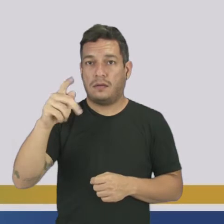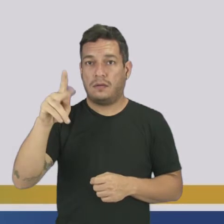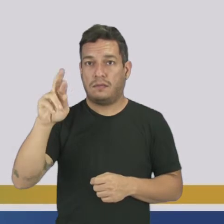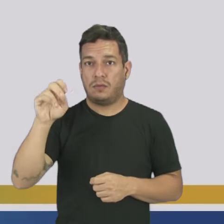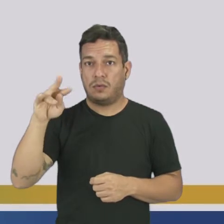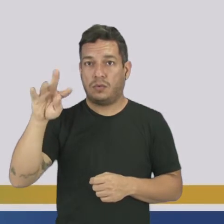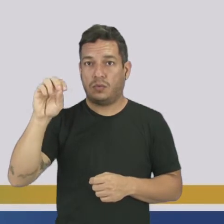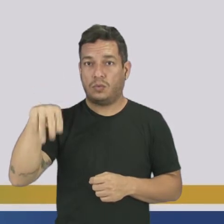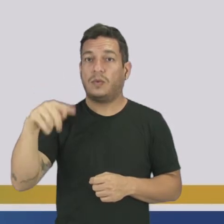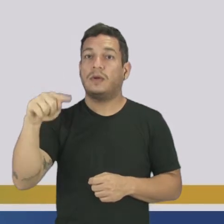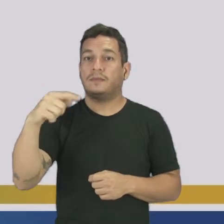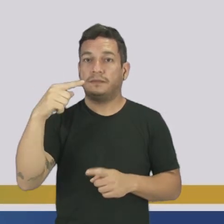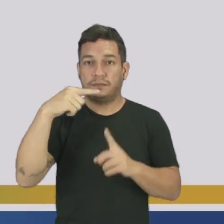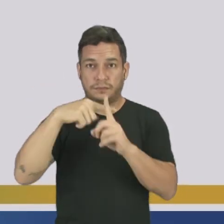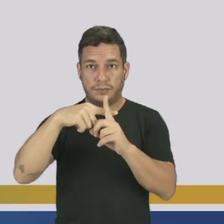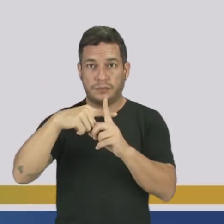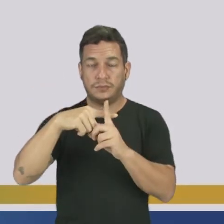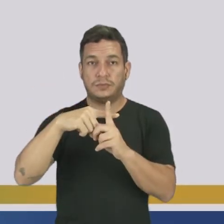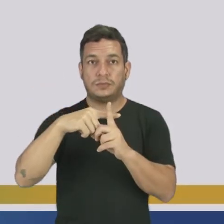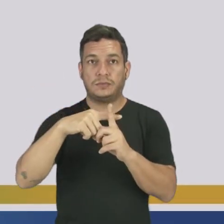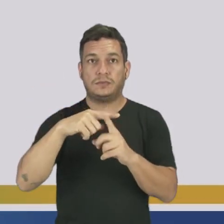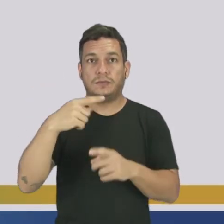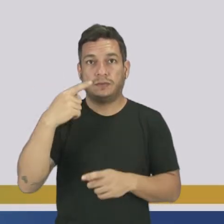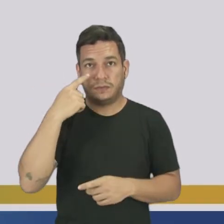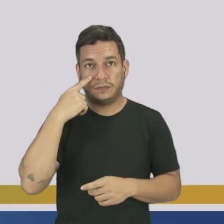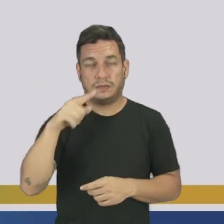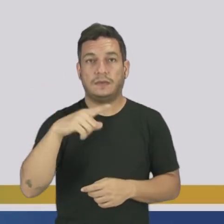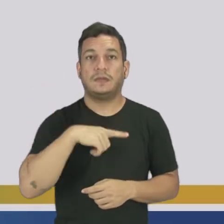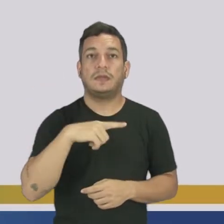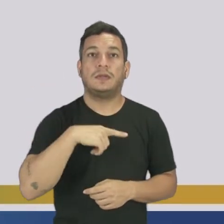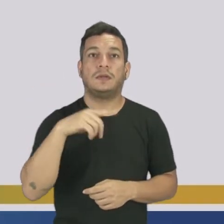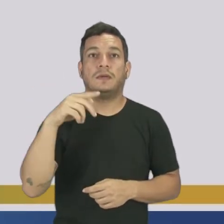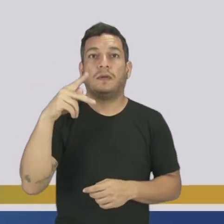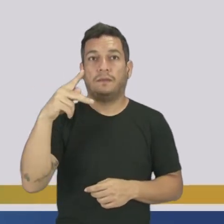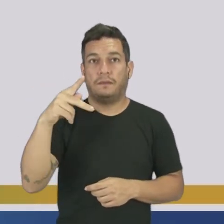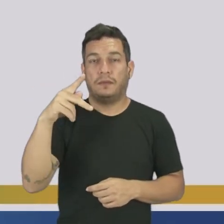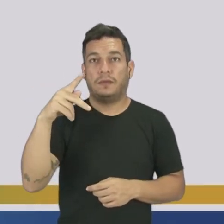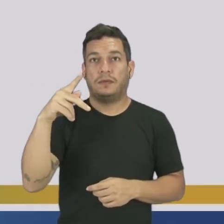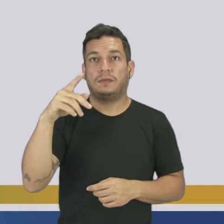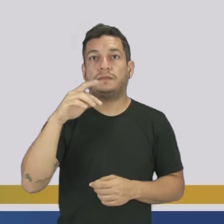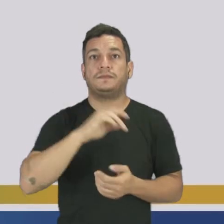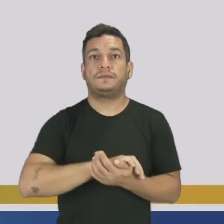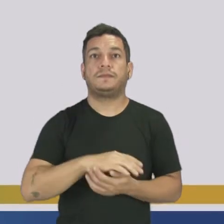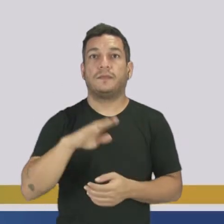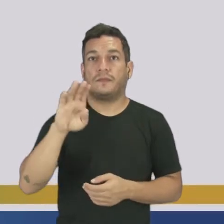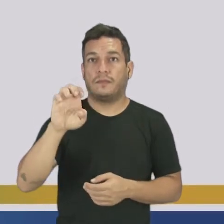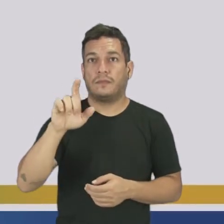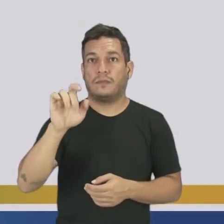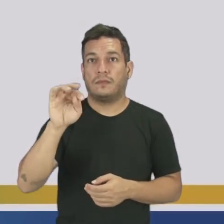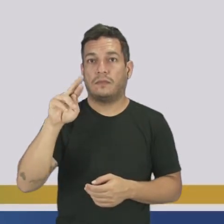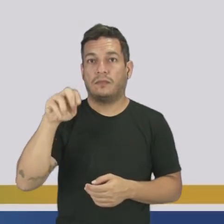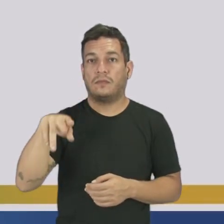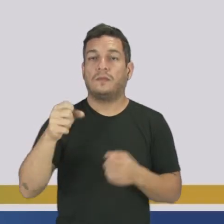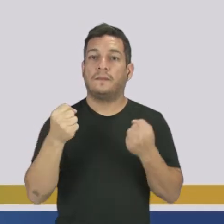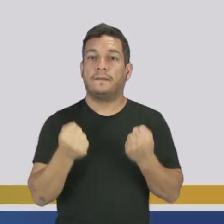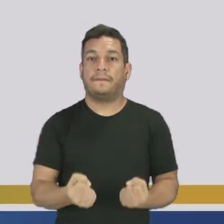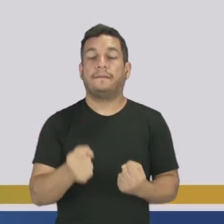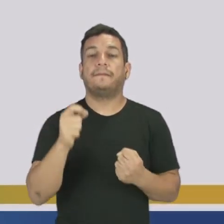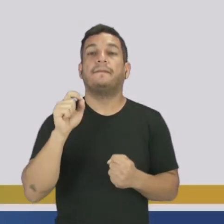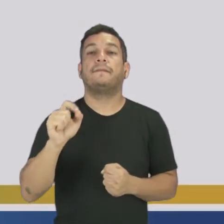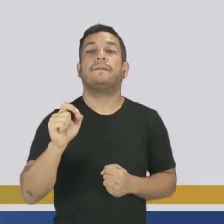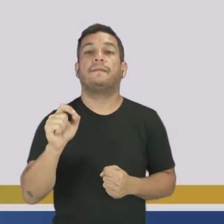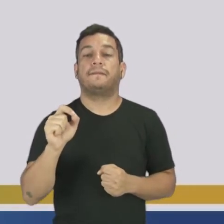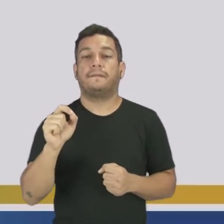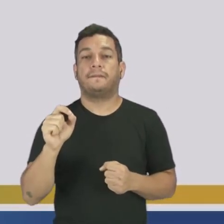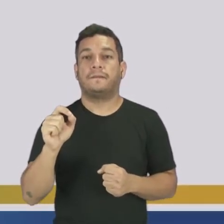é positiva. Observe que o nêutron, obviamente, pelo nome, ele não tem carga, então tem 0 ali. O elétron, observe que a